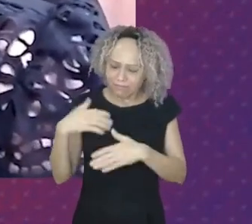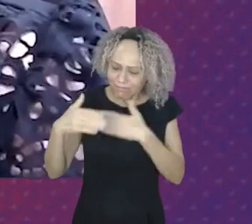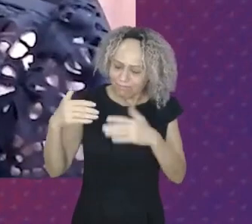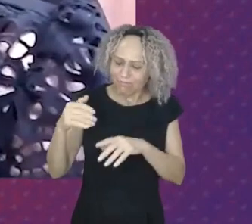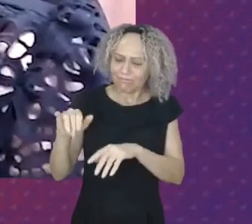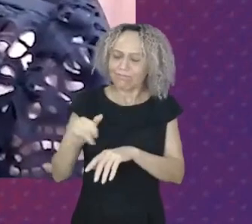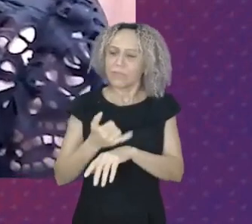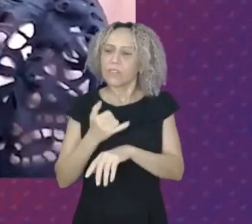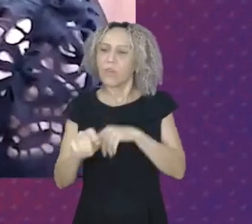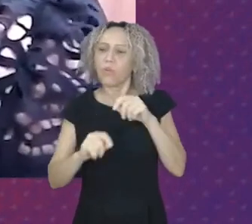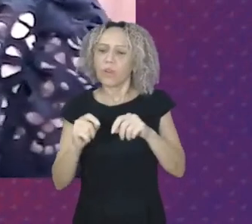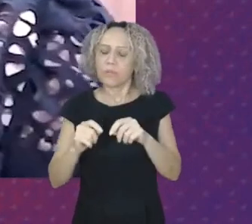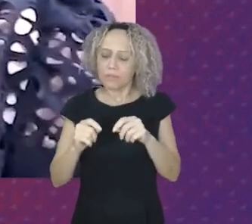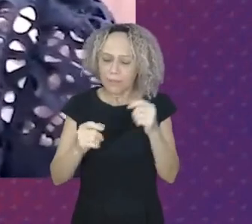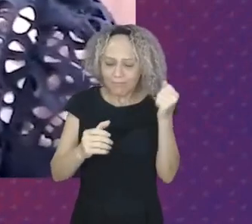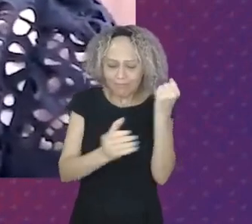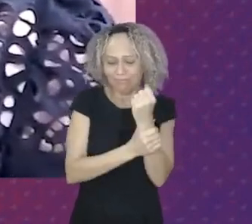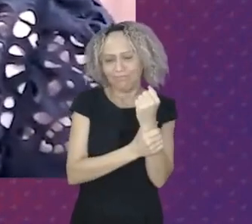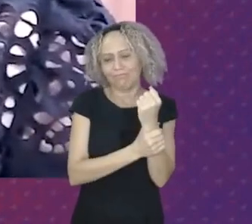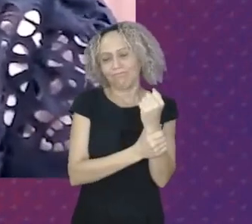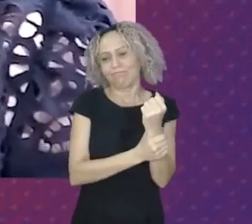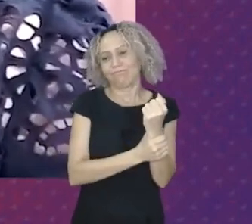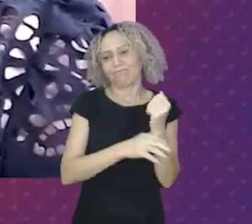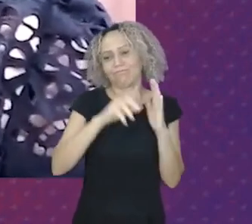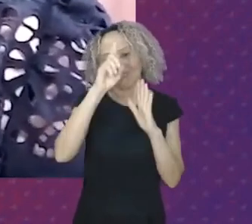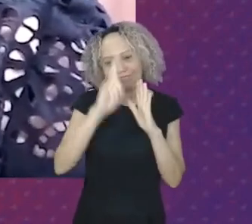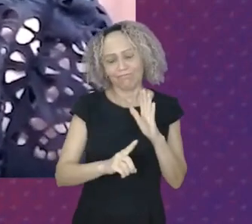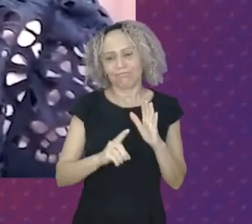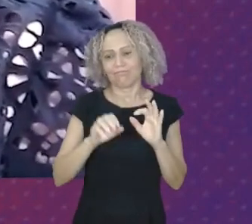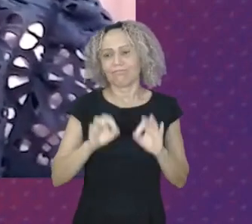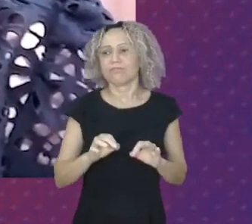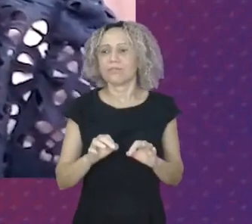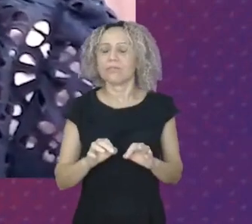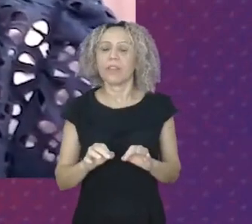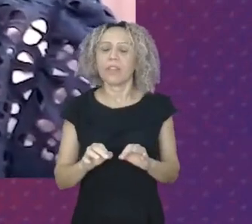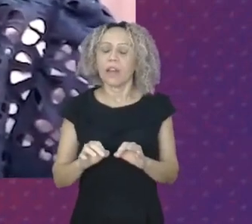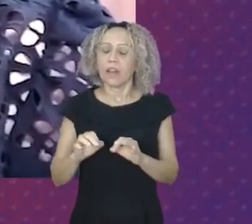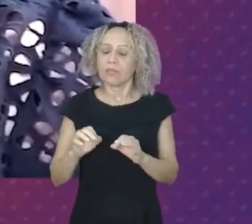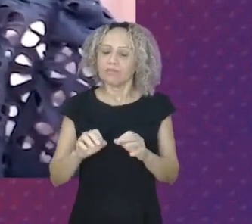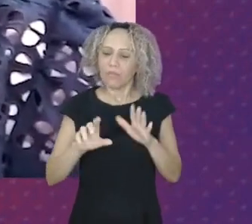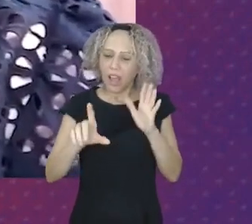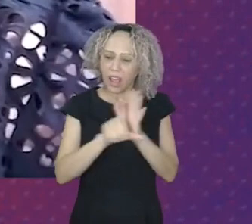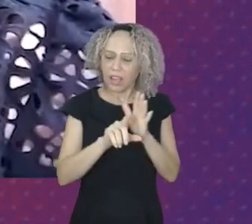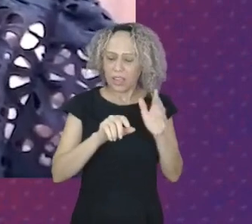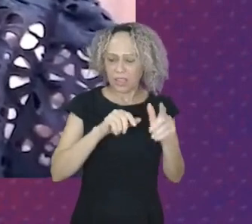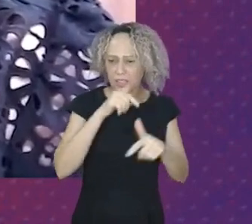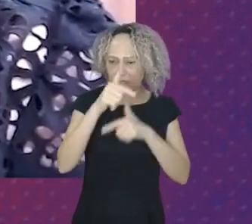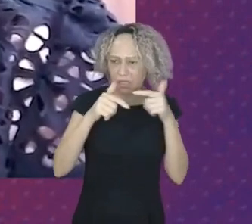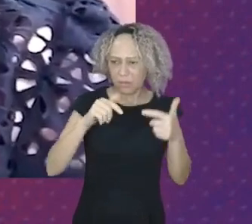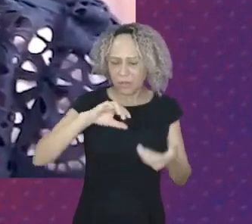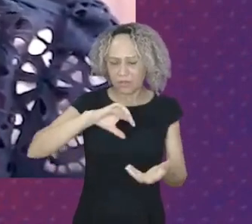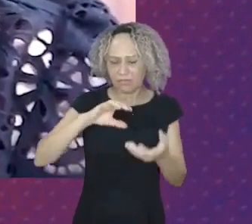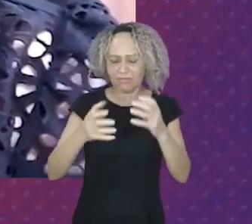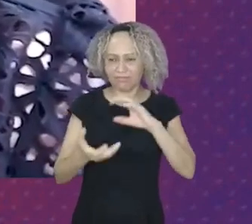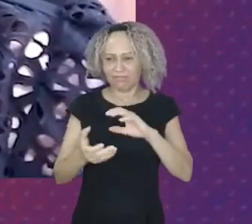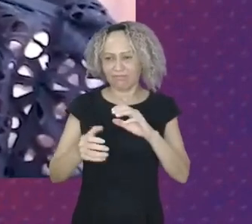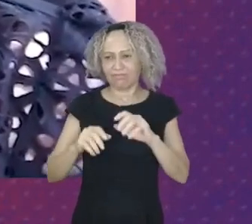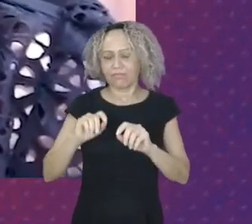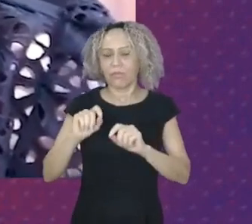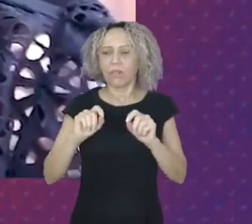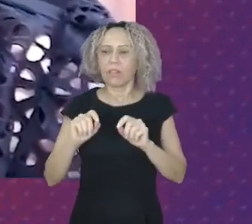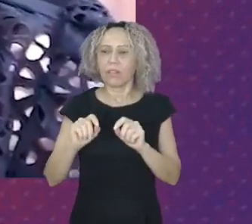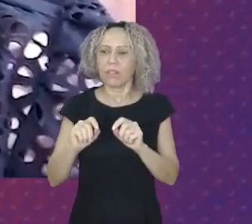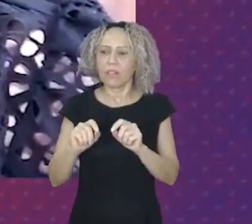para assegurar esse direito. Então, a reforma trabalhista, é claro que é evidente que ela trouxe